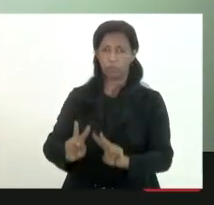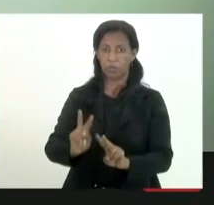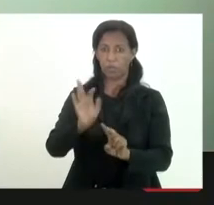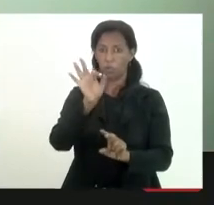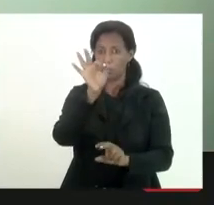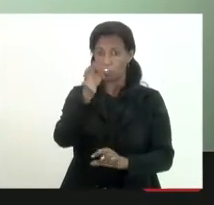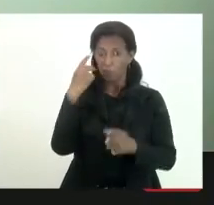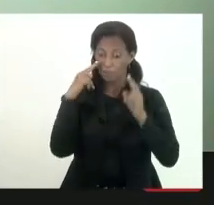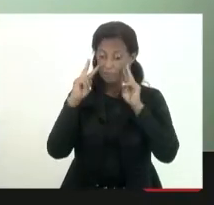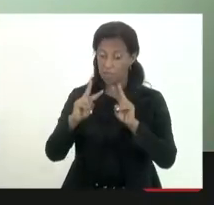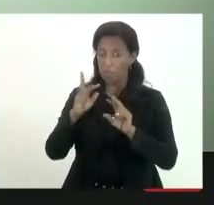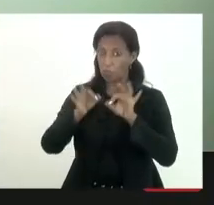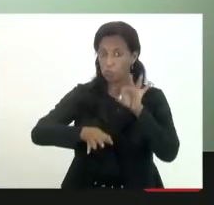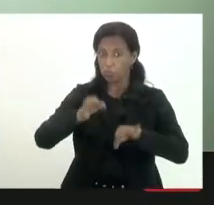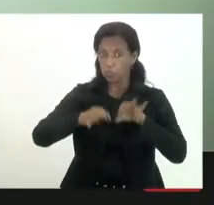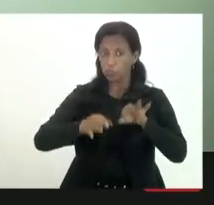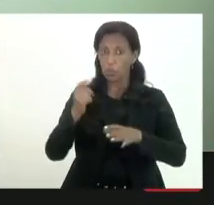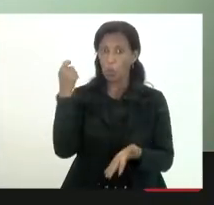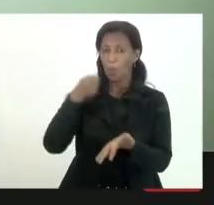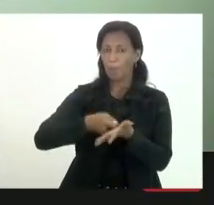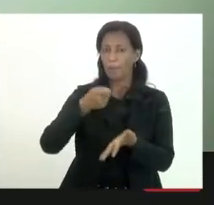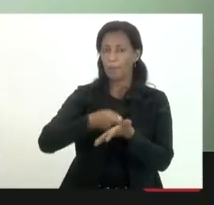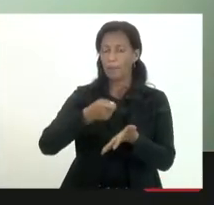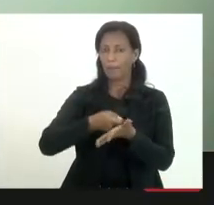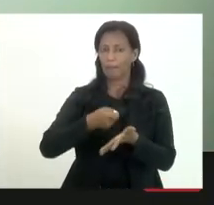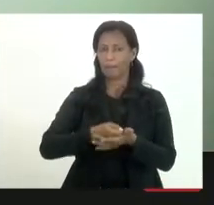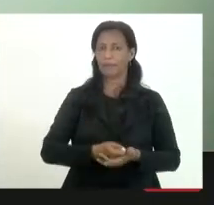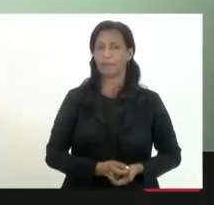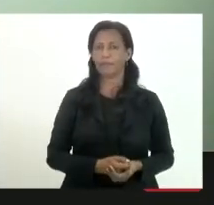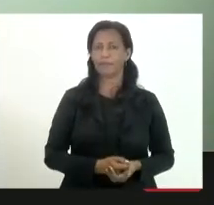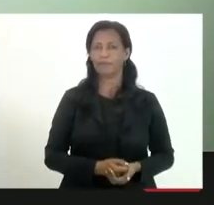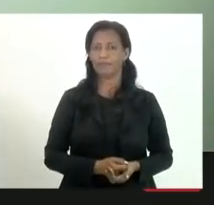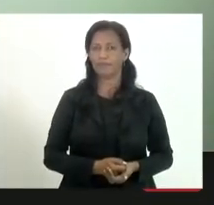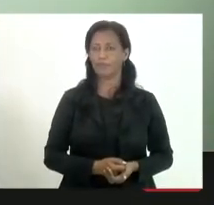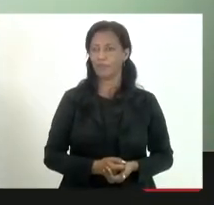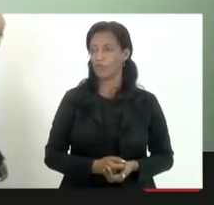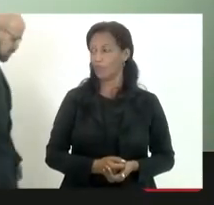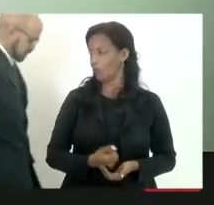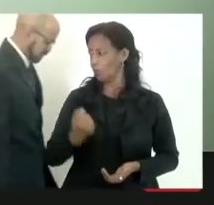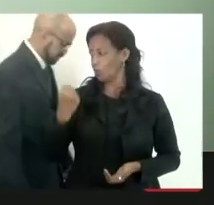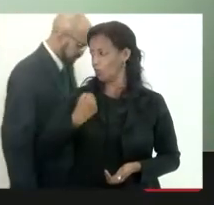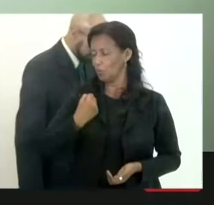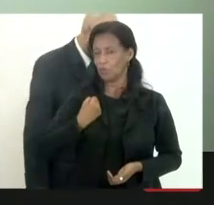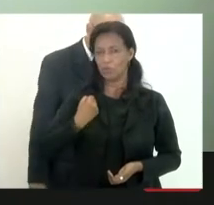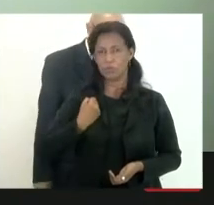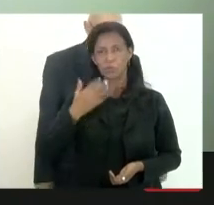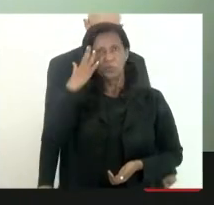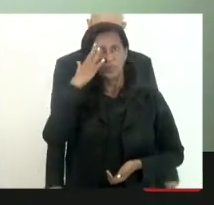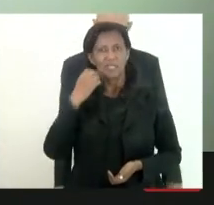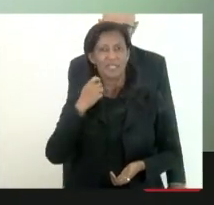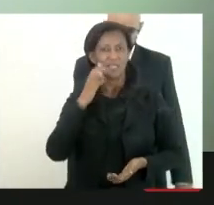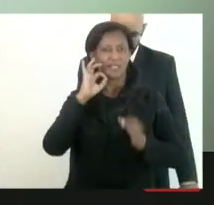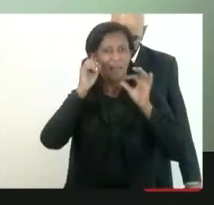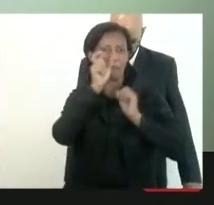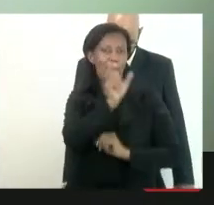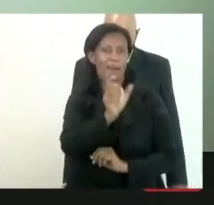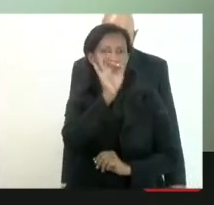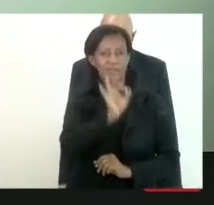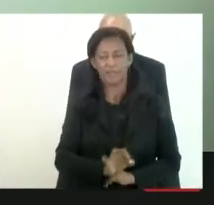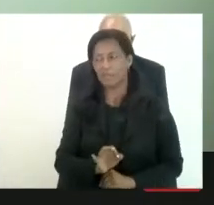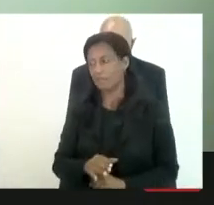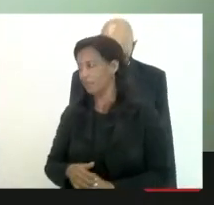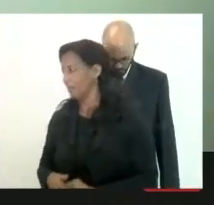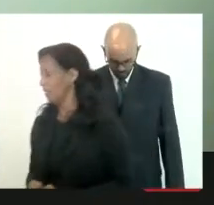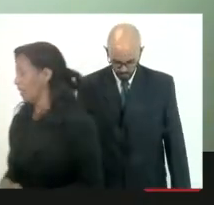jurídica, que a gente obrigasse que os núcleos, não sei se obrigar é a palavra certa, mas se todas